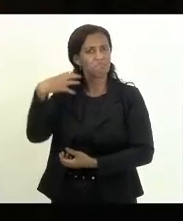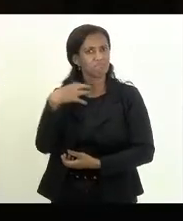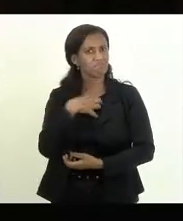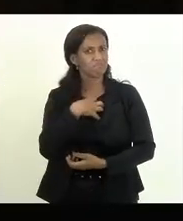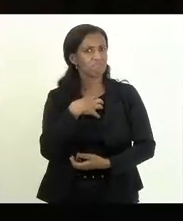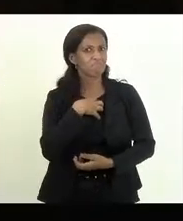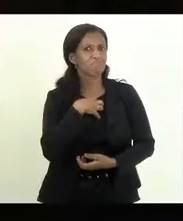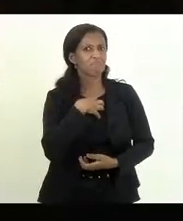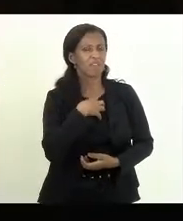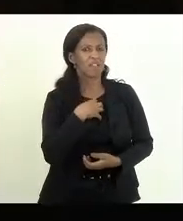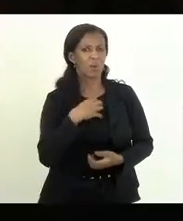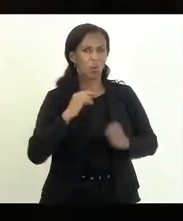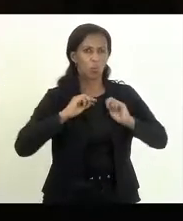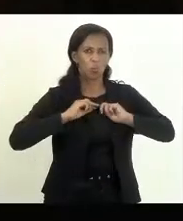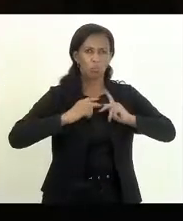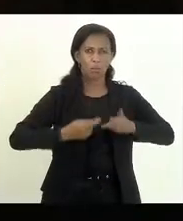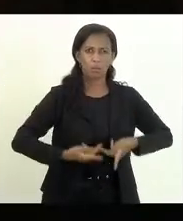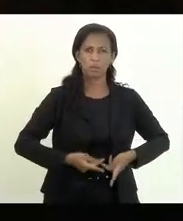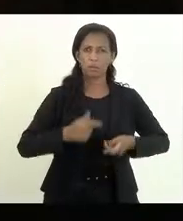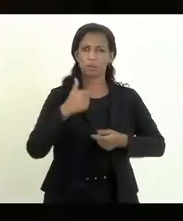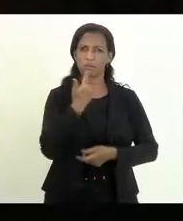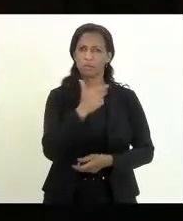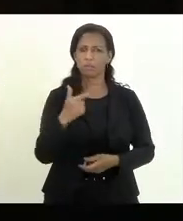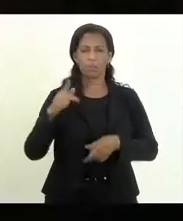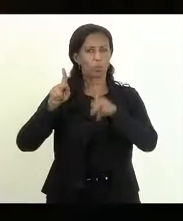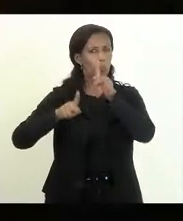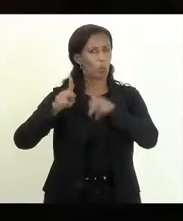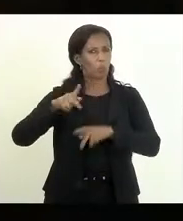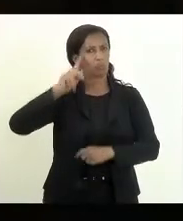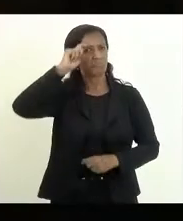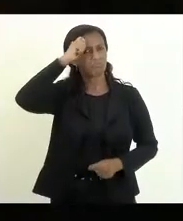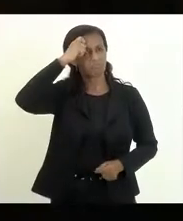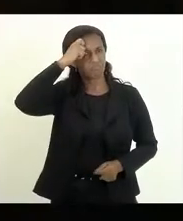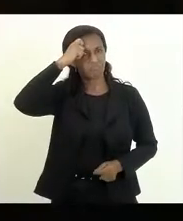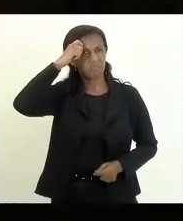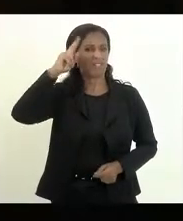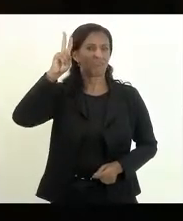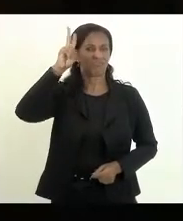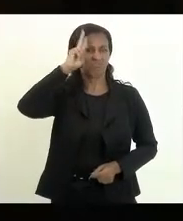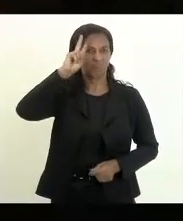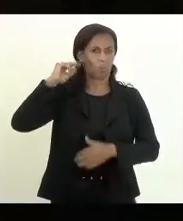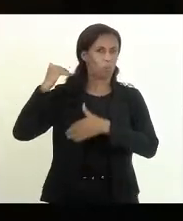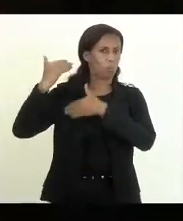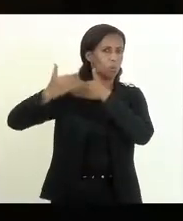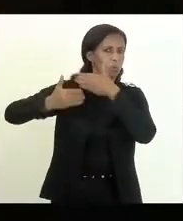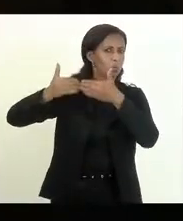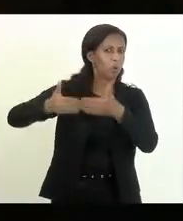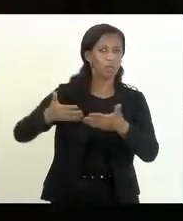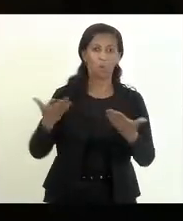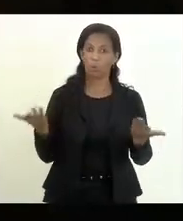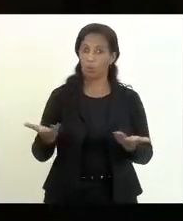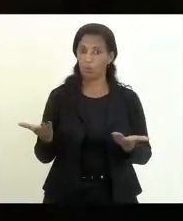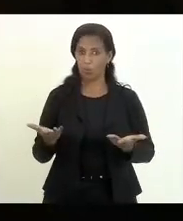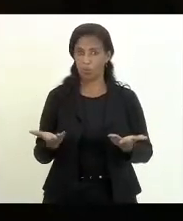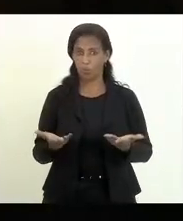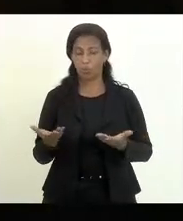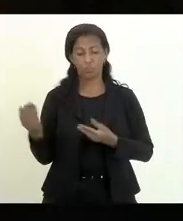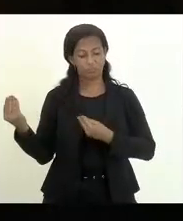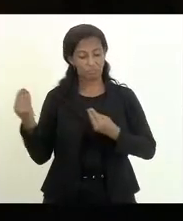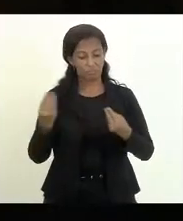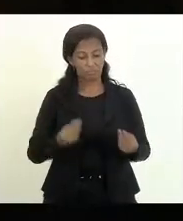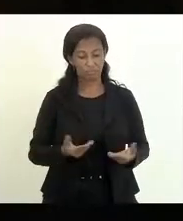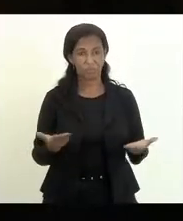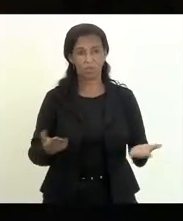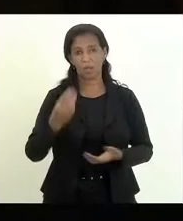de desumanização do nosso povo preto, ele é histórico, então não é de hoje. E trazer aqui